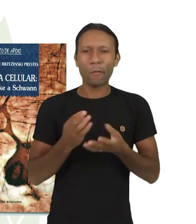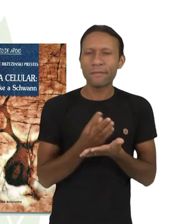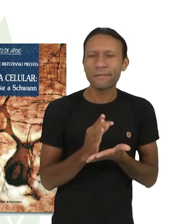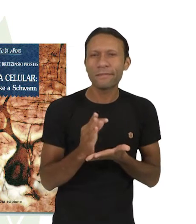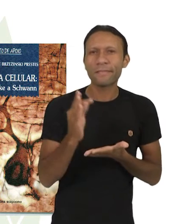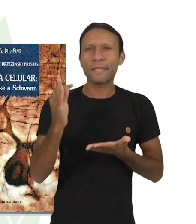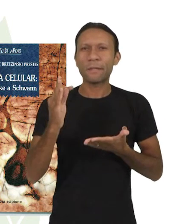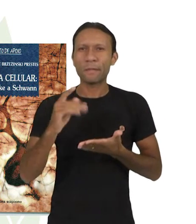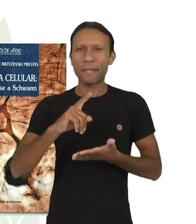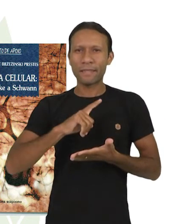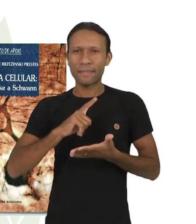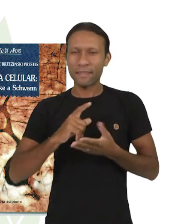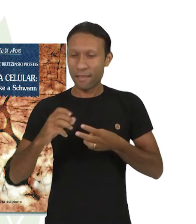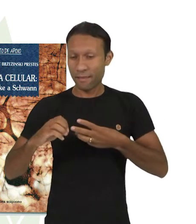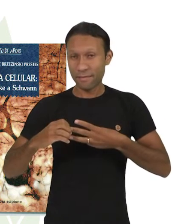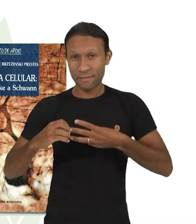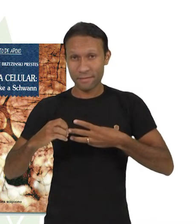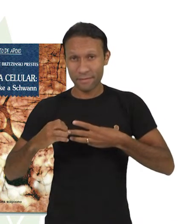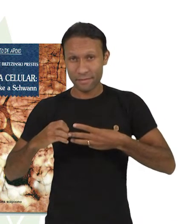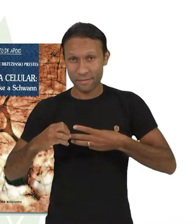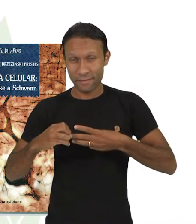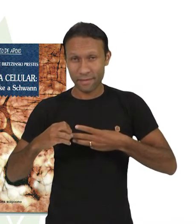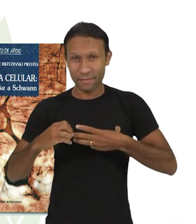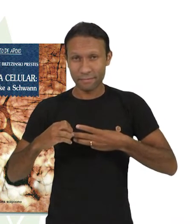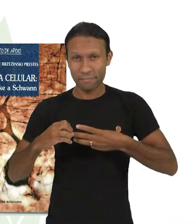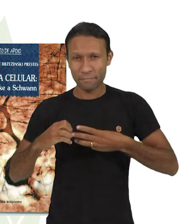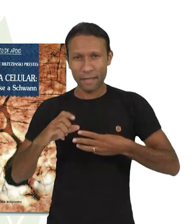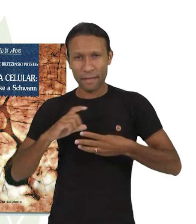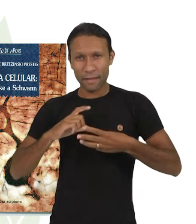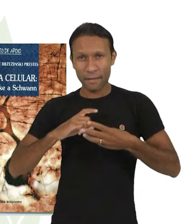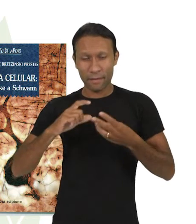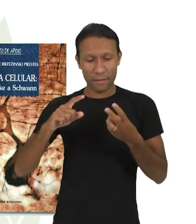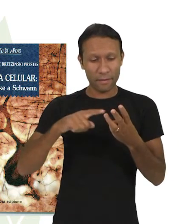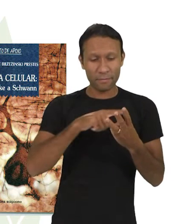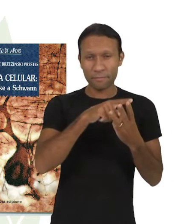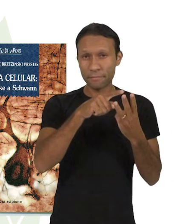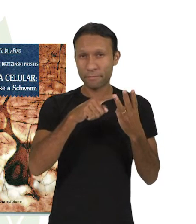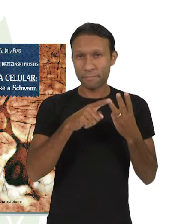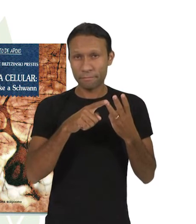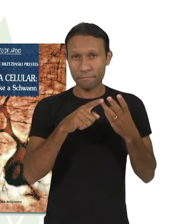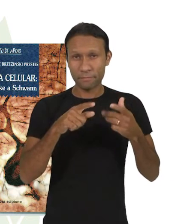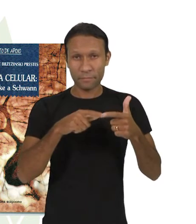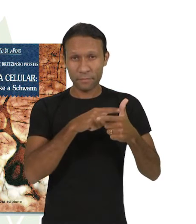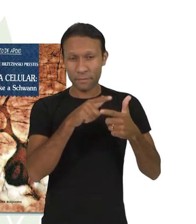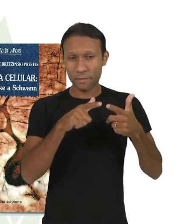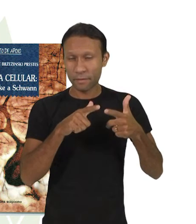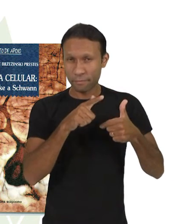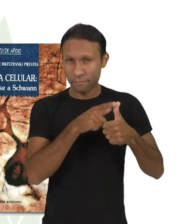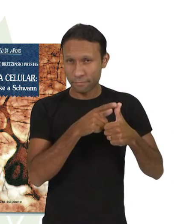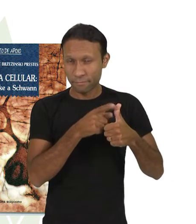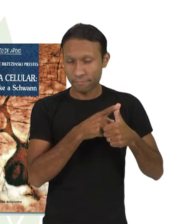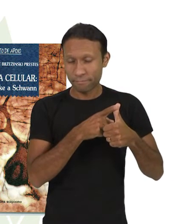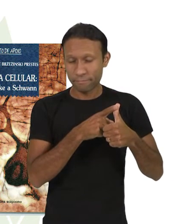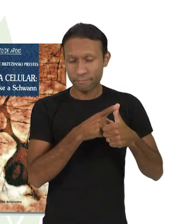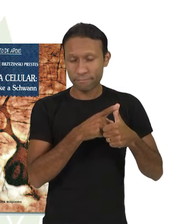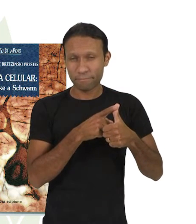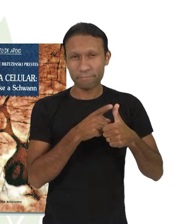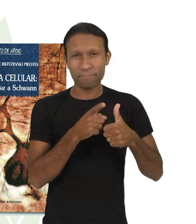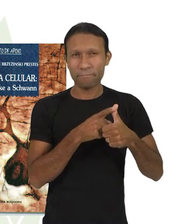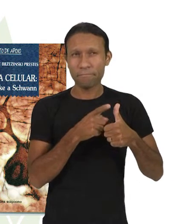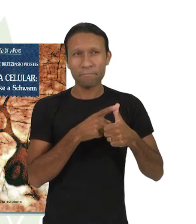organismos que tem célula, beleza? Você tem 3 pontos-chave aqui. O primeiro